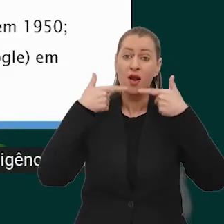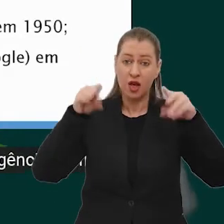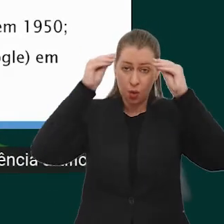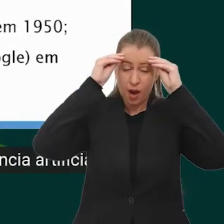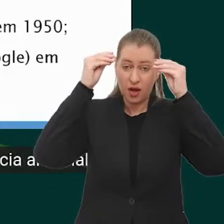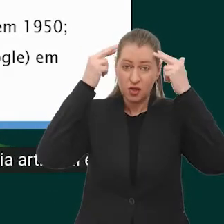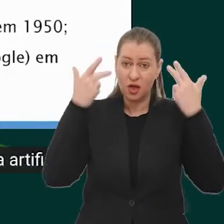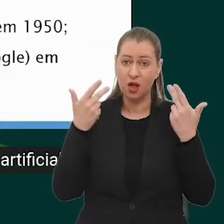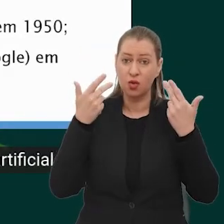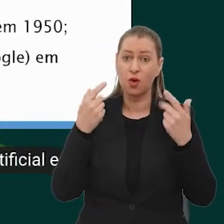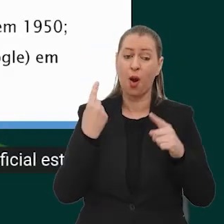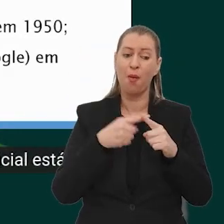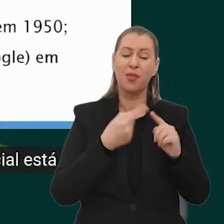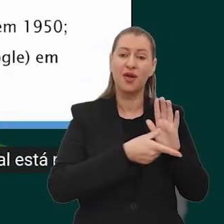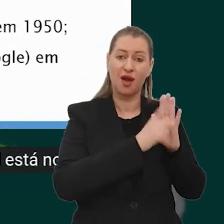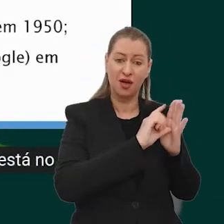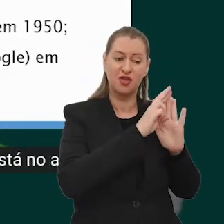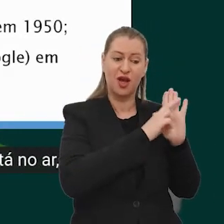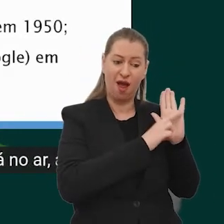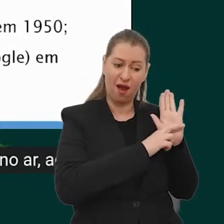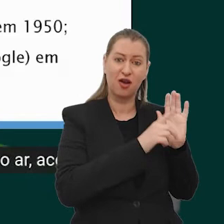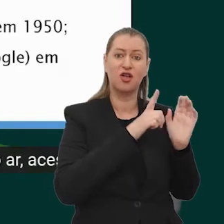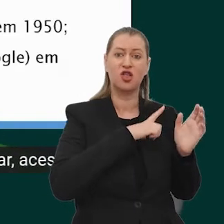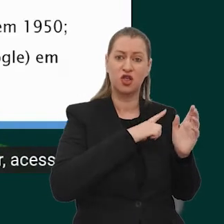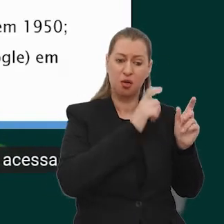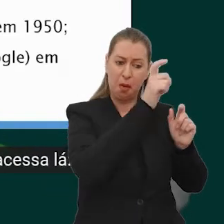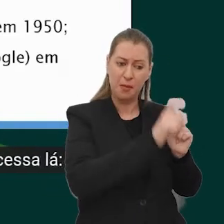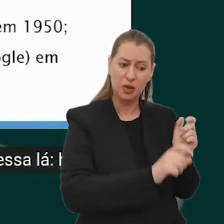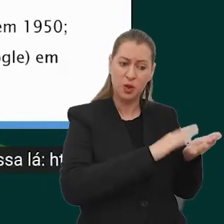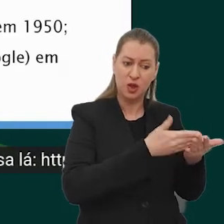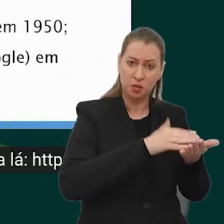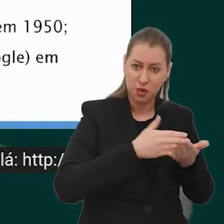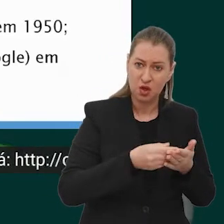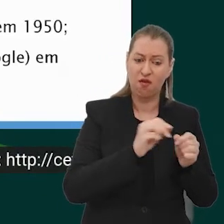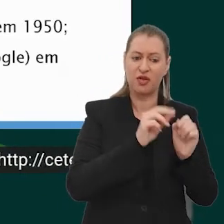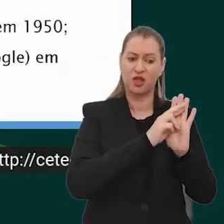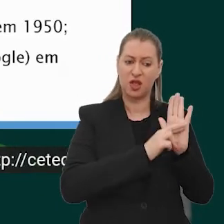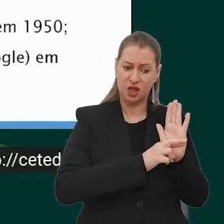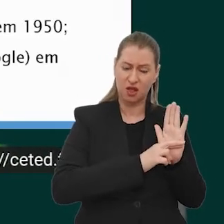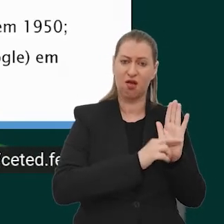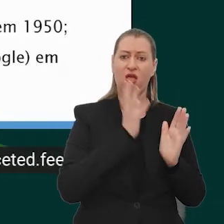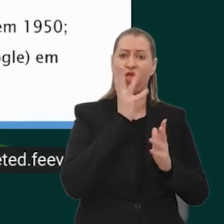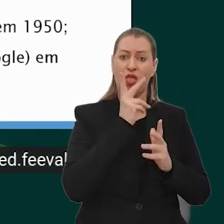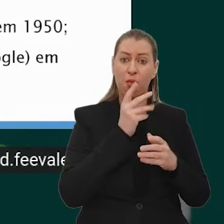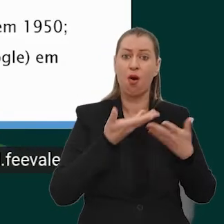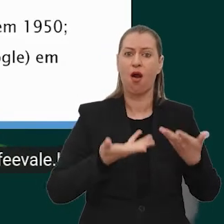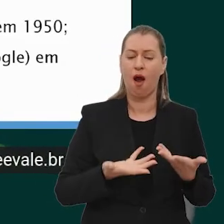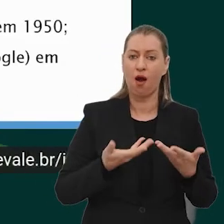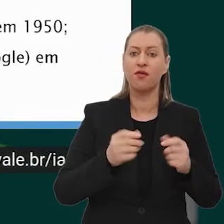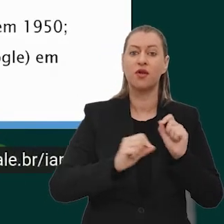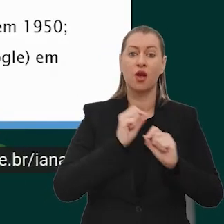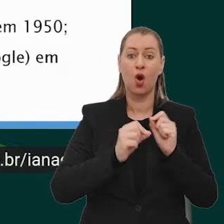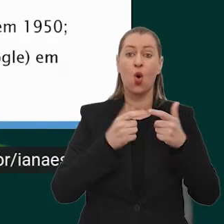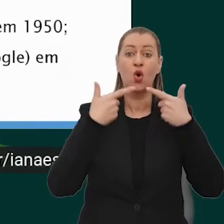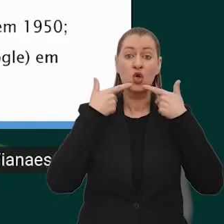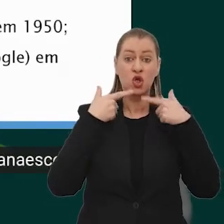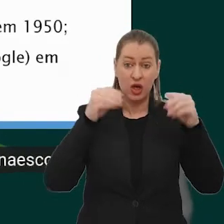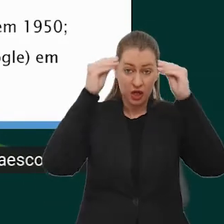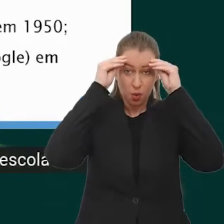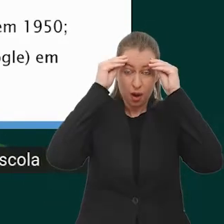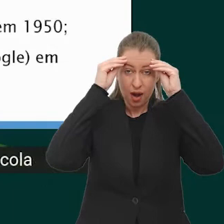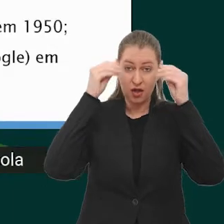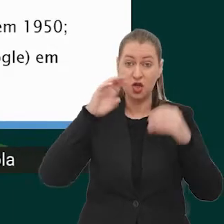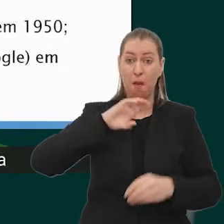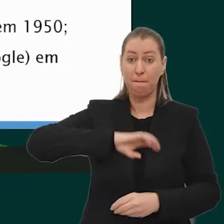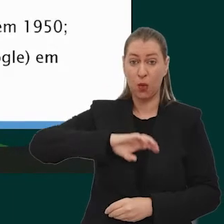ter alguém intermediando, alguém fazendo as regras, o que era oneroso demais. Ou seja, imaginem a linguagem portuguesa,